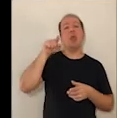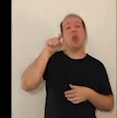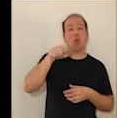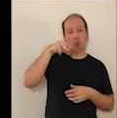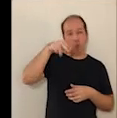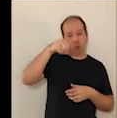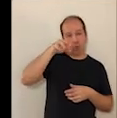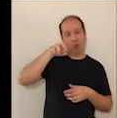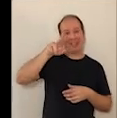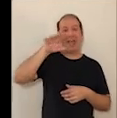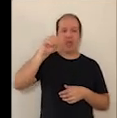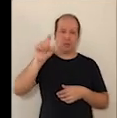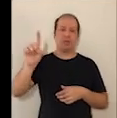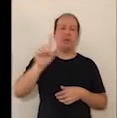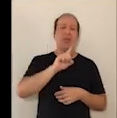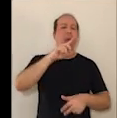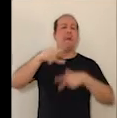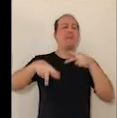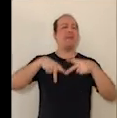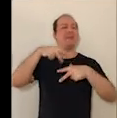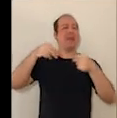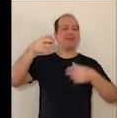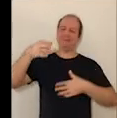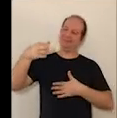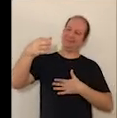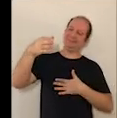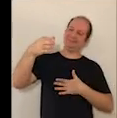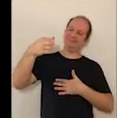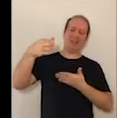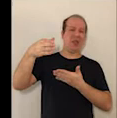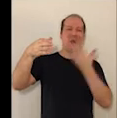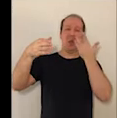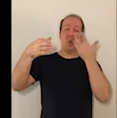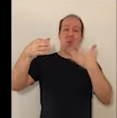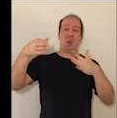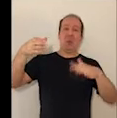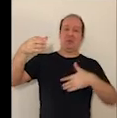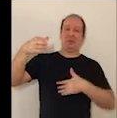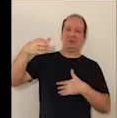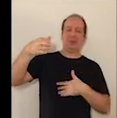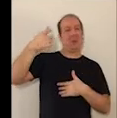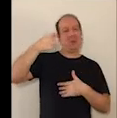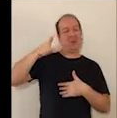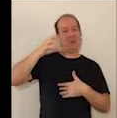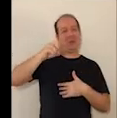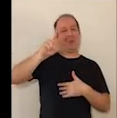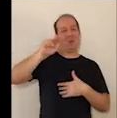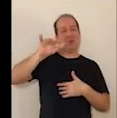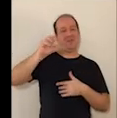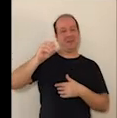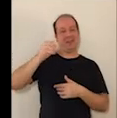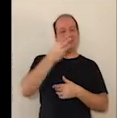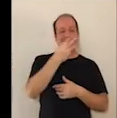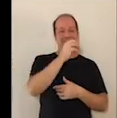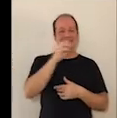é que o notário lhe deu de presente essa taça de ouro, né? O senhor Corvino,